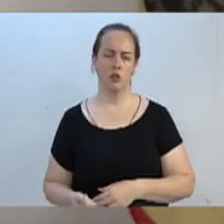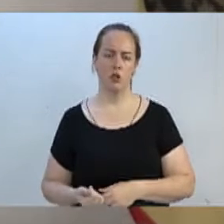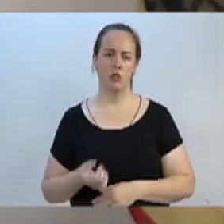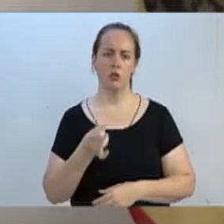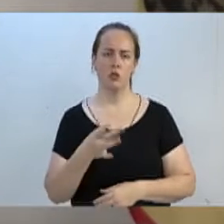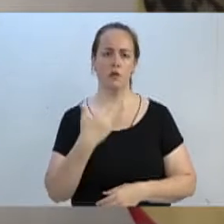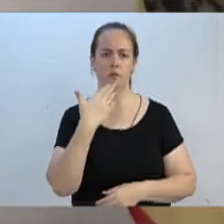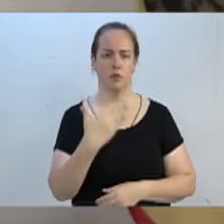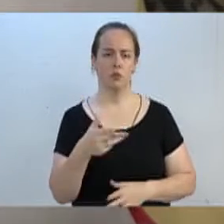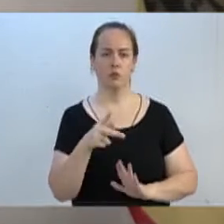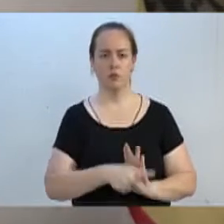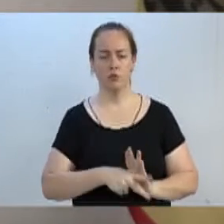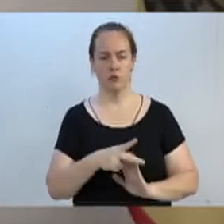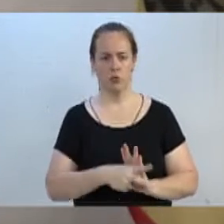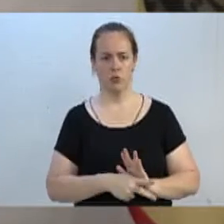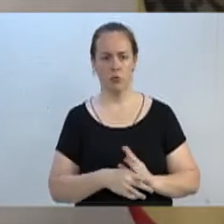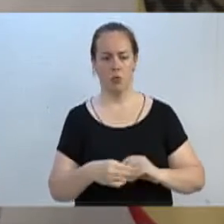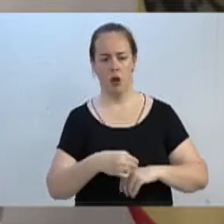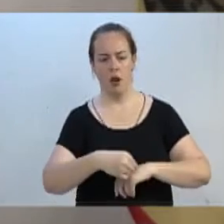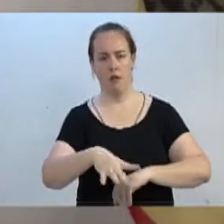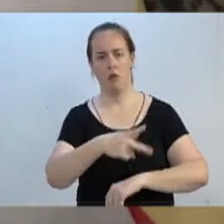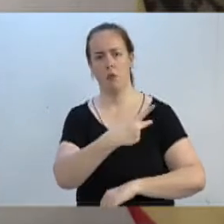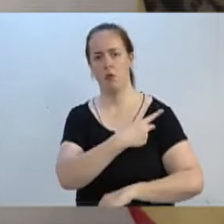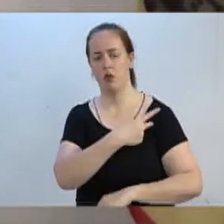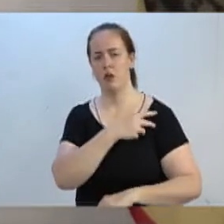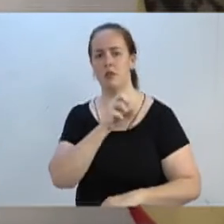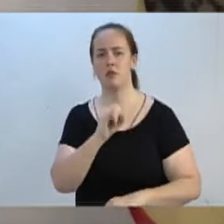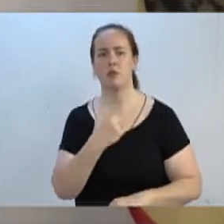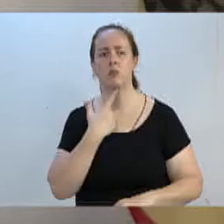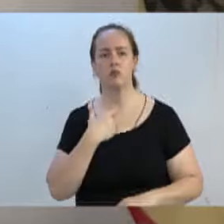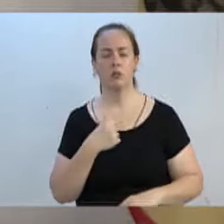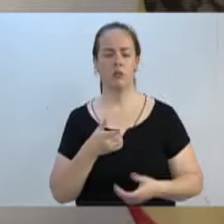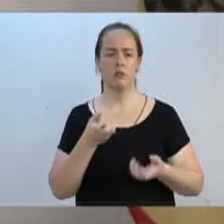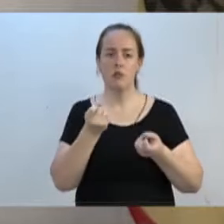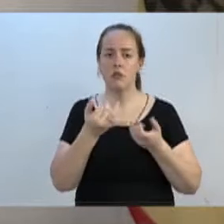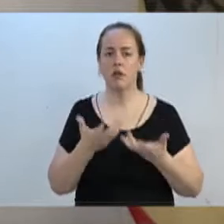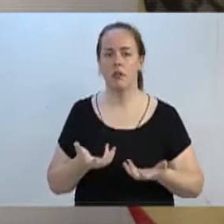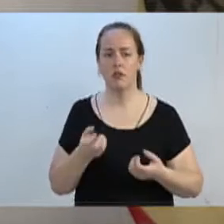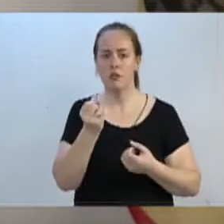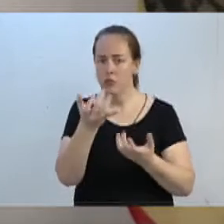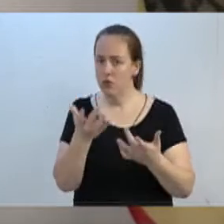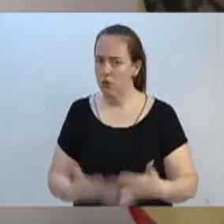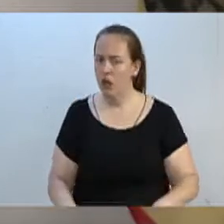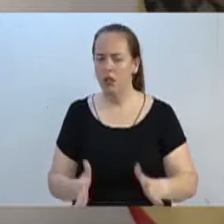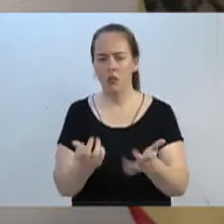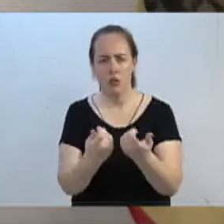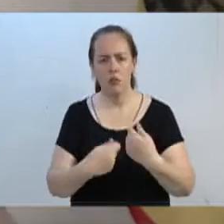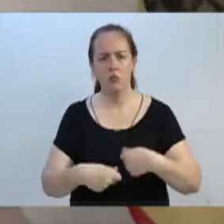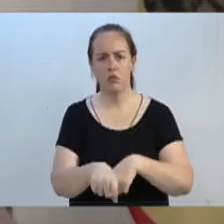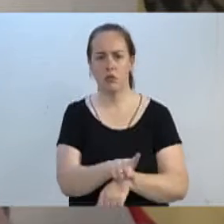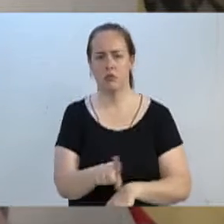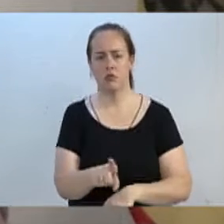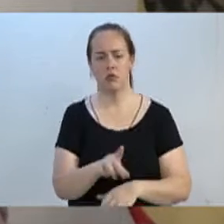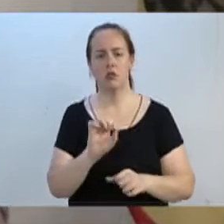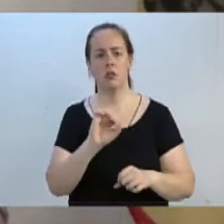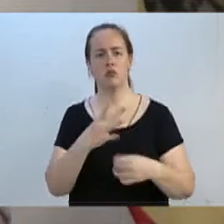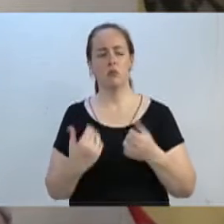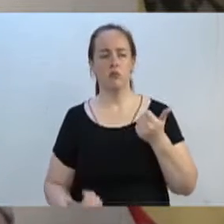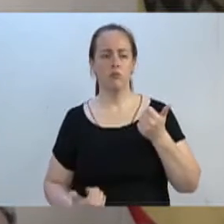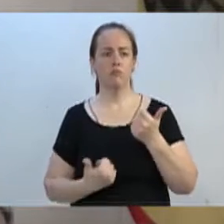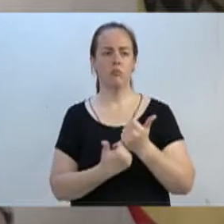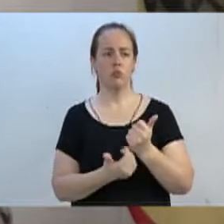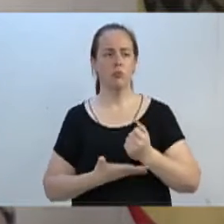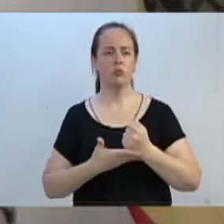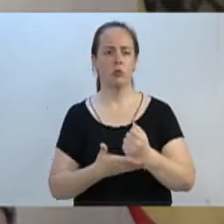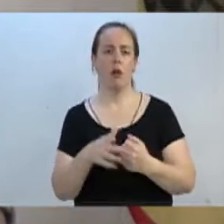o projeto para a Procuradoria se quiser, se não quiser, não manda. Então, é um órgão eminentemente colaborativo. E